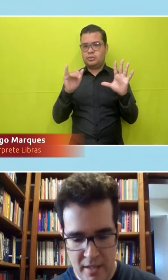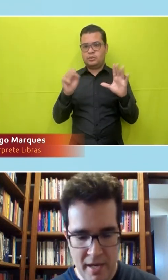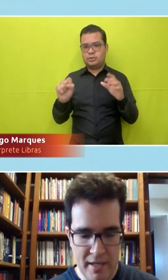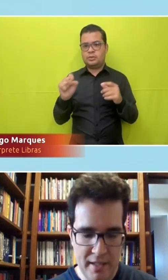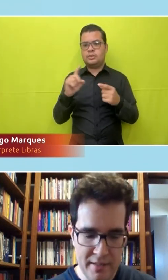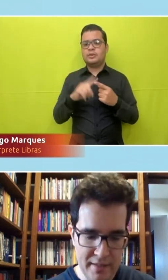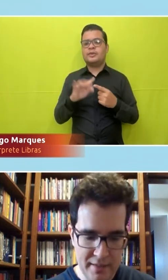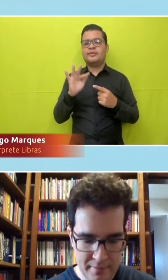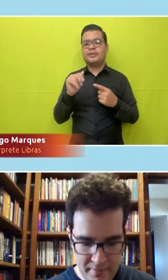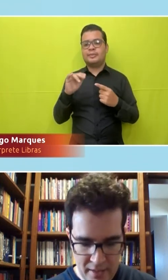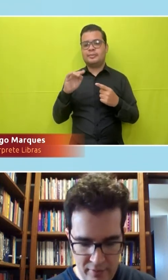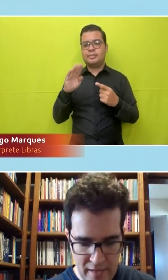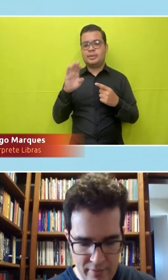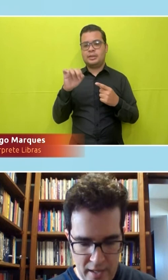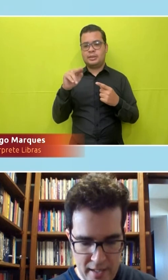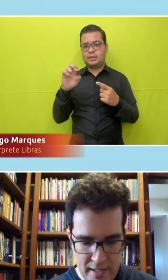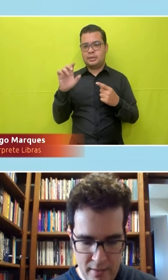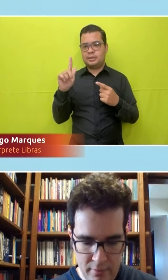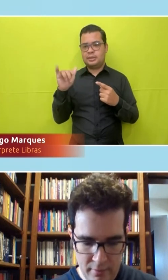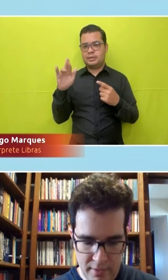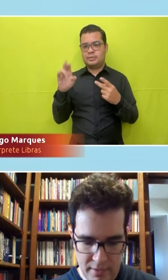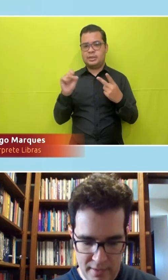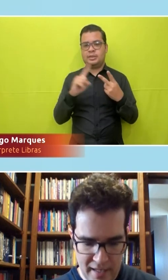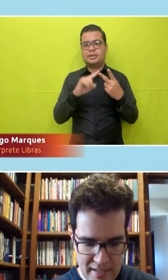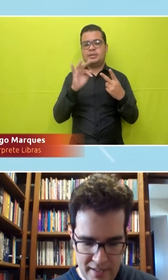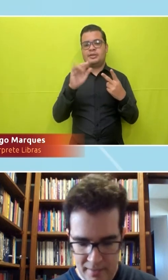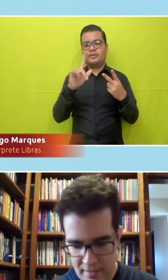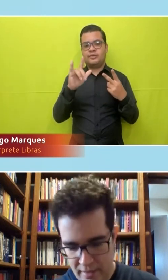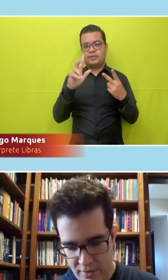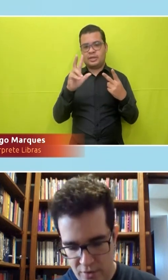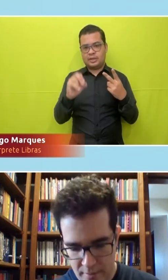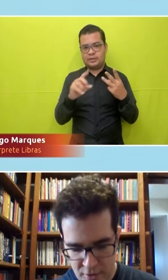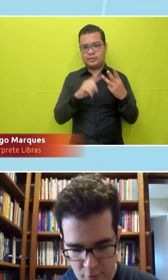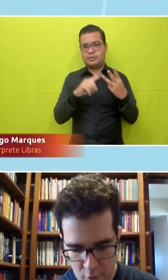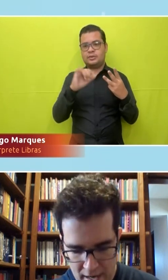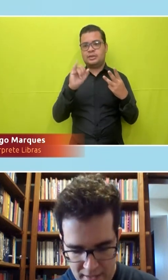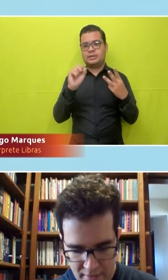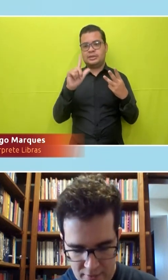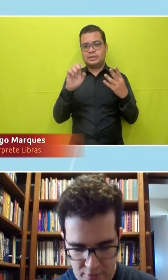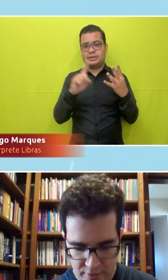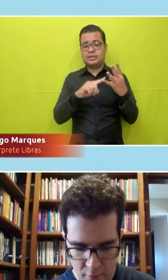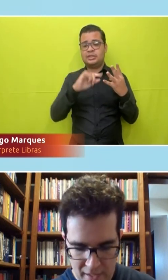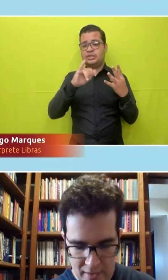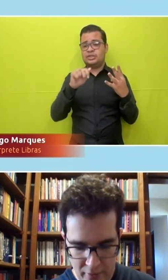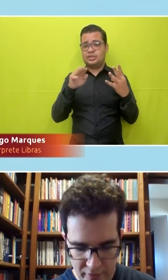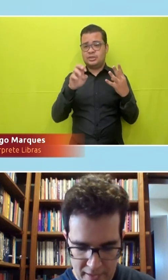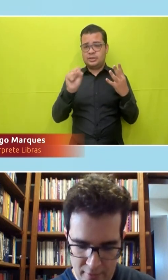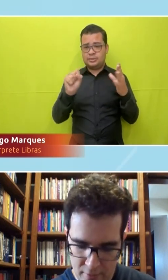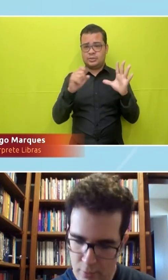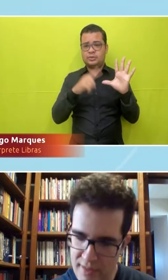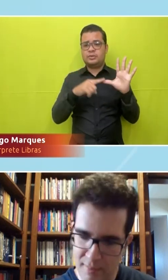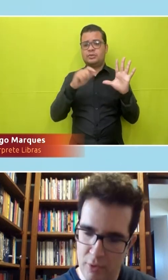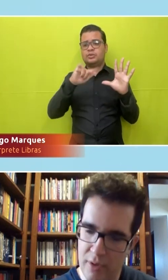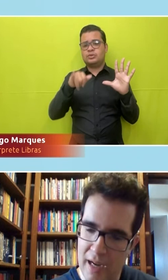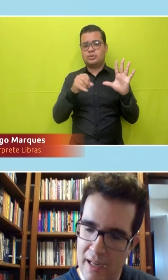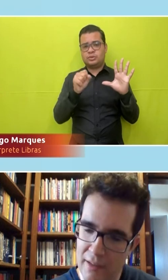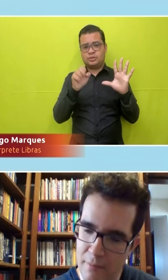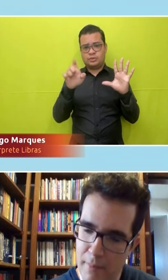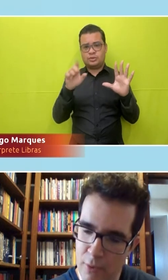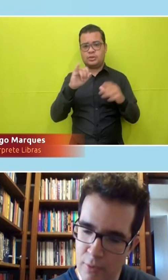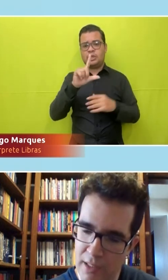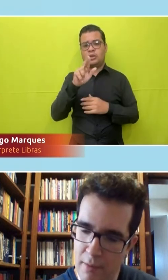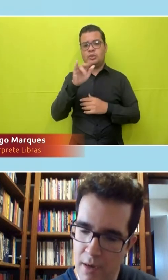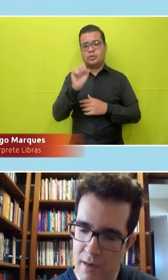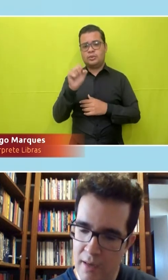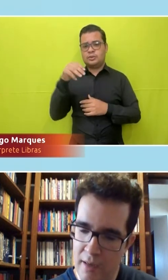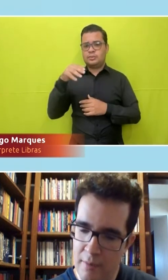Fabiane Guimarães, Flávio Carneiro, Isali, Jamson Buarque, José Umbelino Filho, Luiz Maldonali,